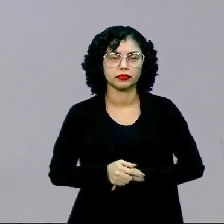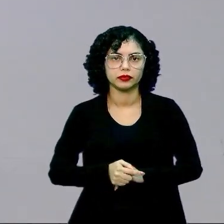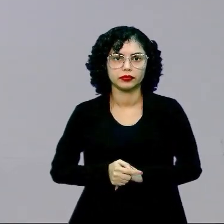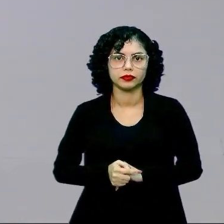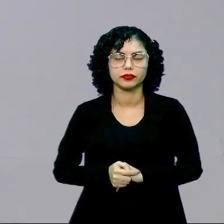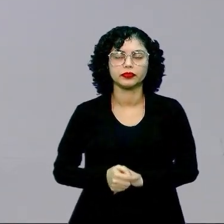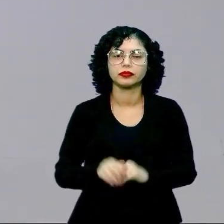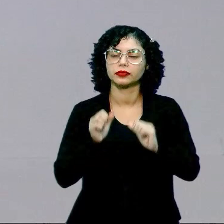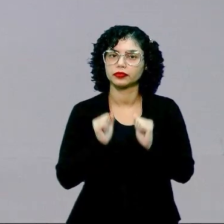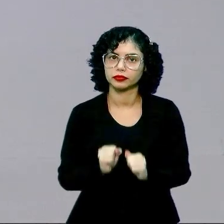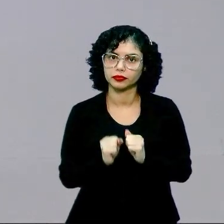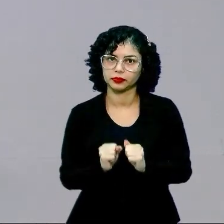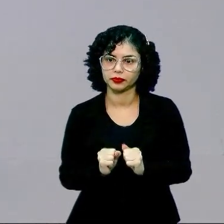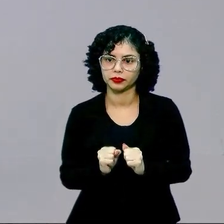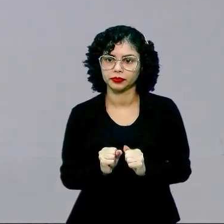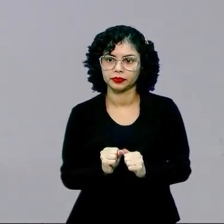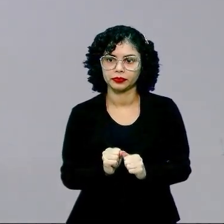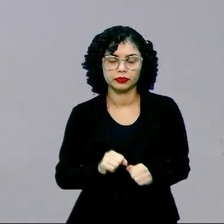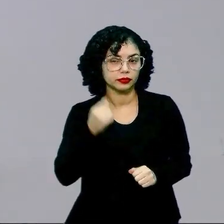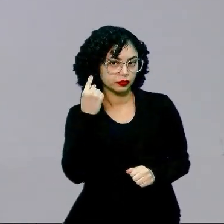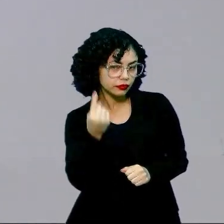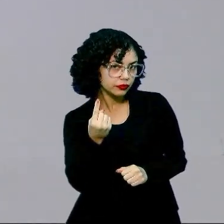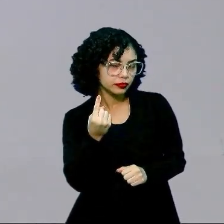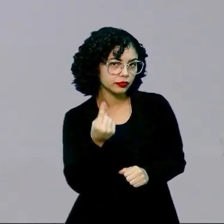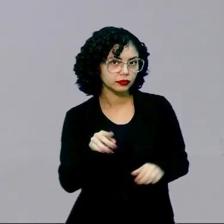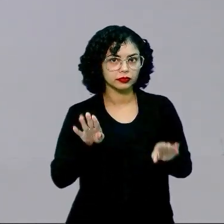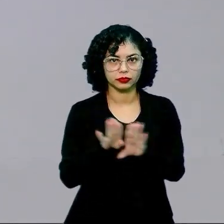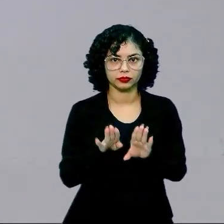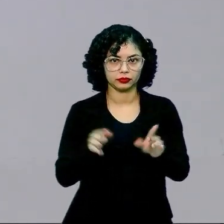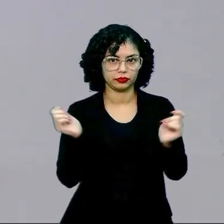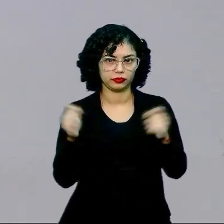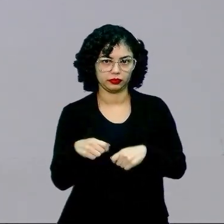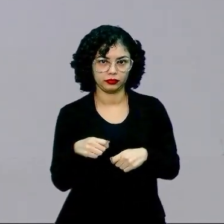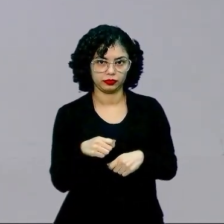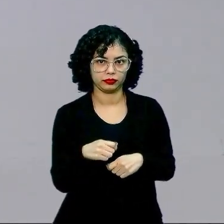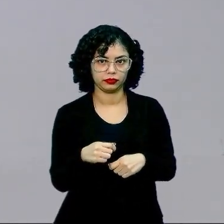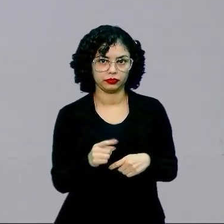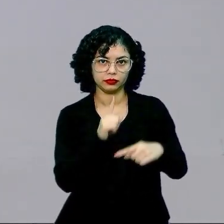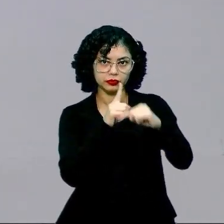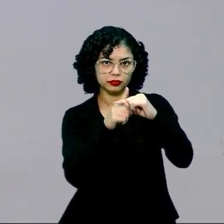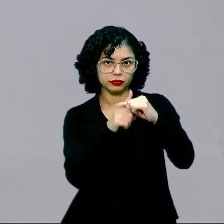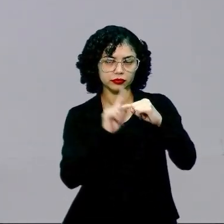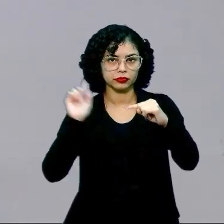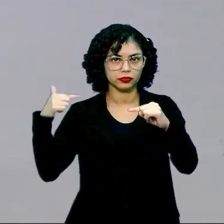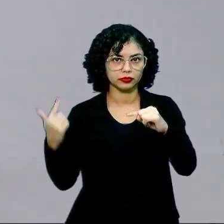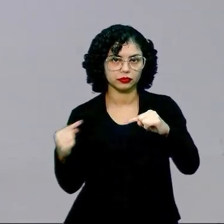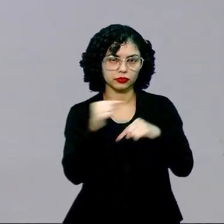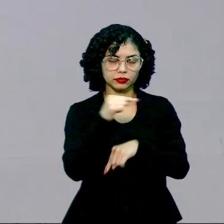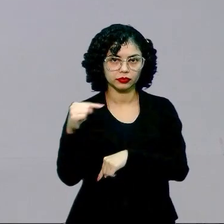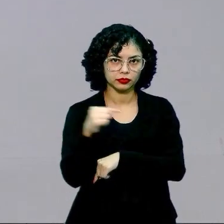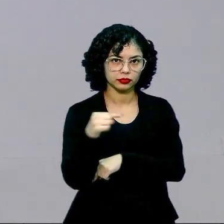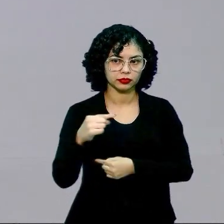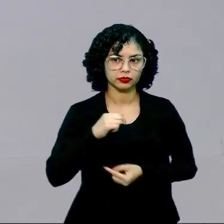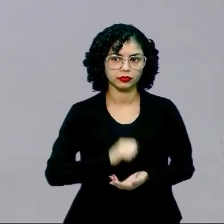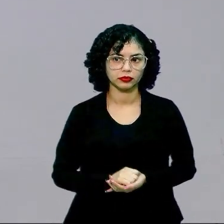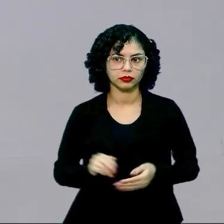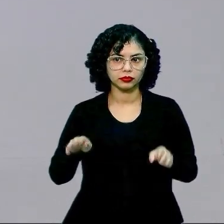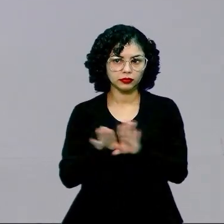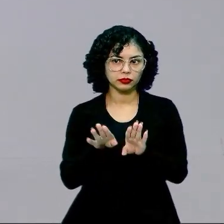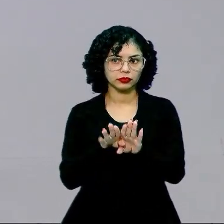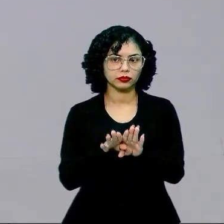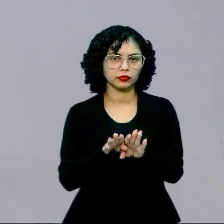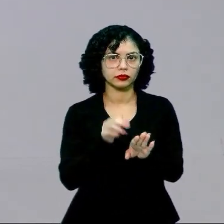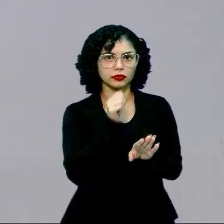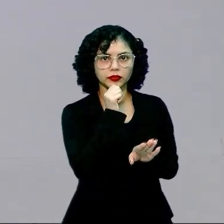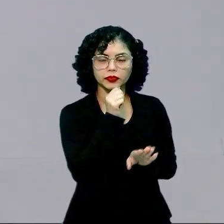molécula, ela pode ser do tipo, um lado da molécula pode possuir uma carga positiva e o outro lado da molécula pode possuir uma